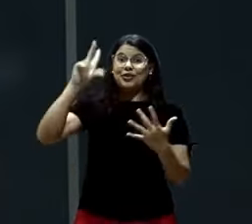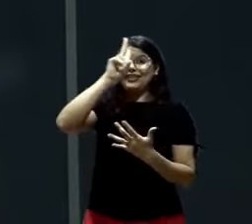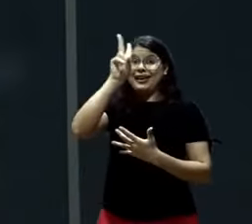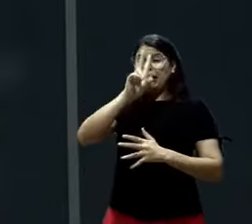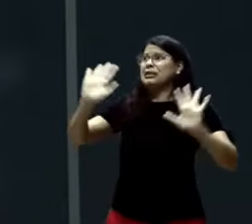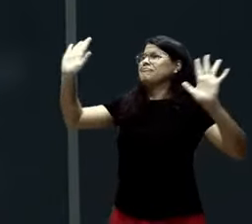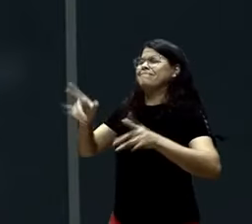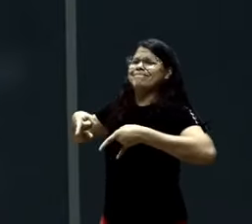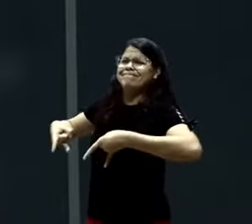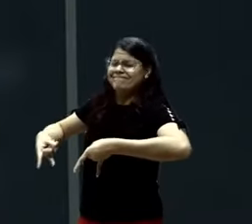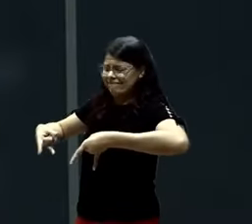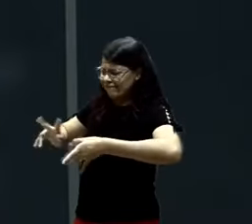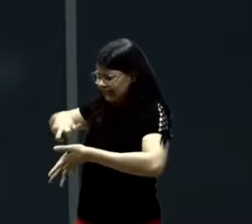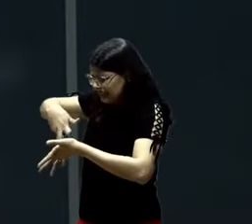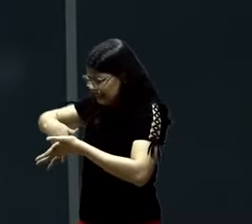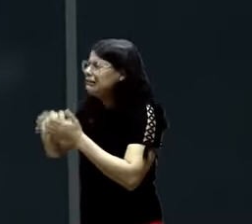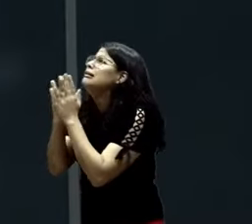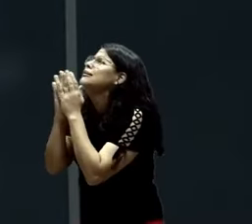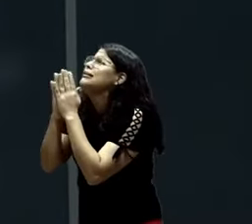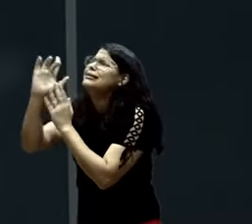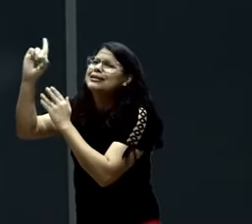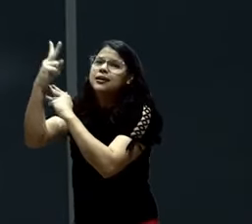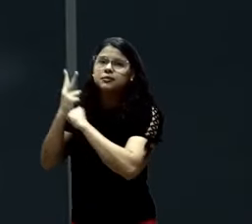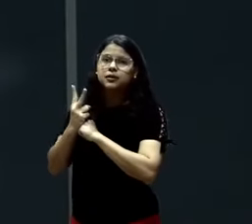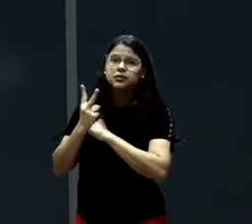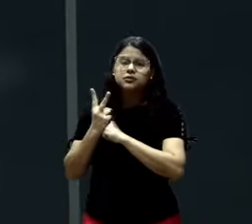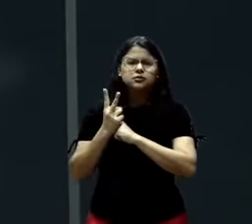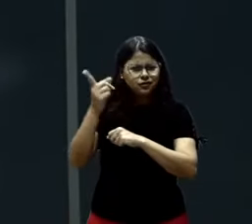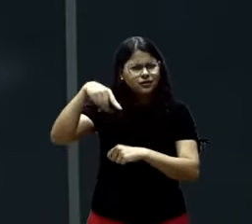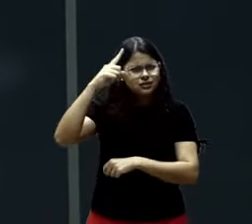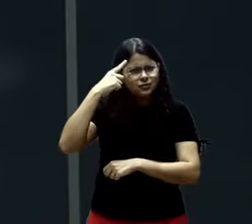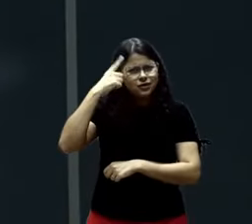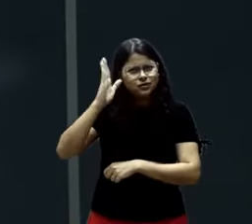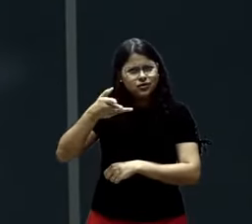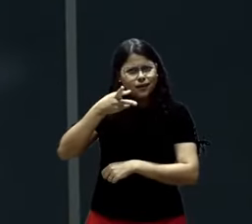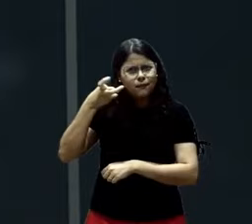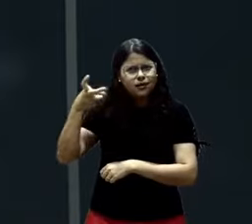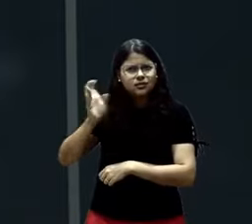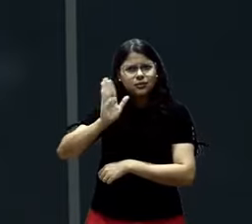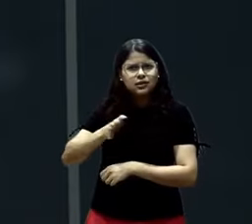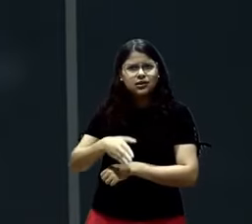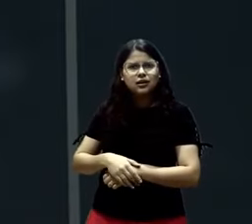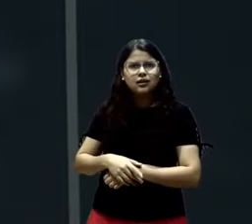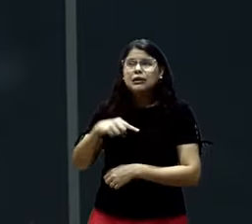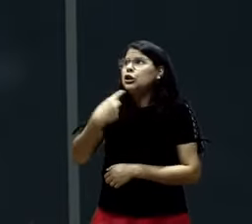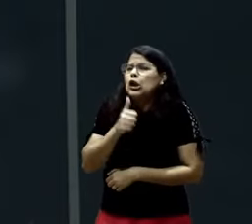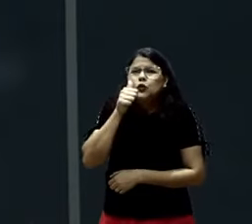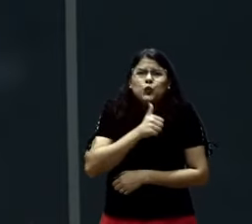oração. Já parou para pensar nisso? A gente entra, a gente até